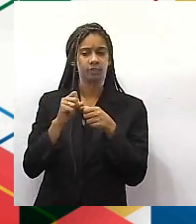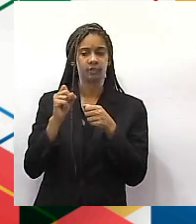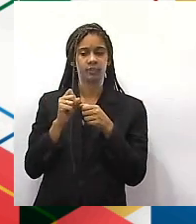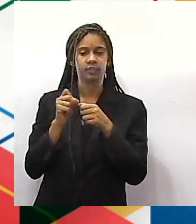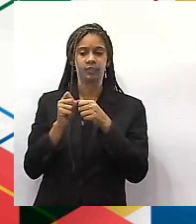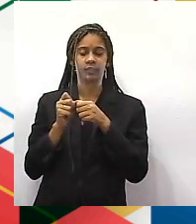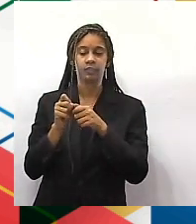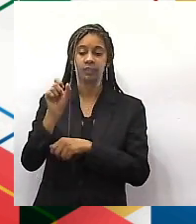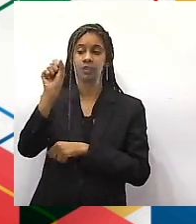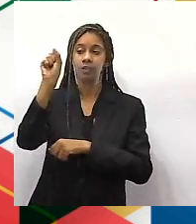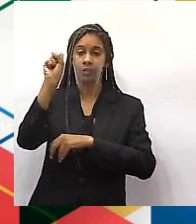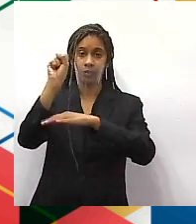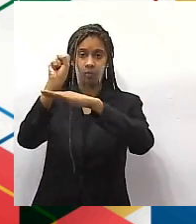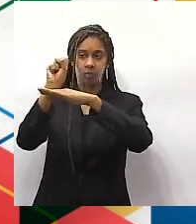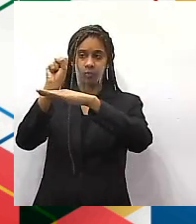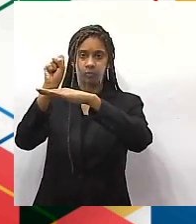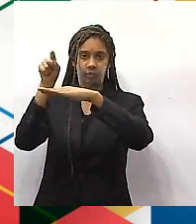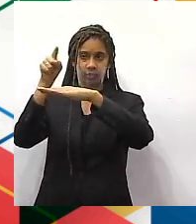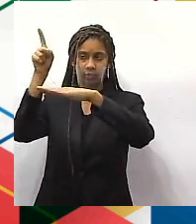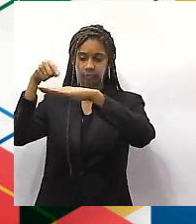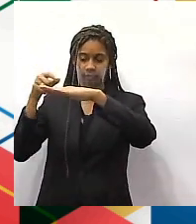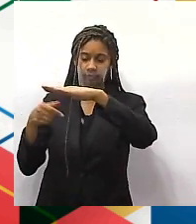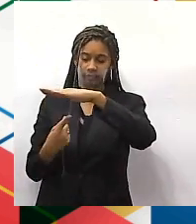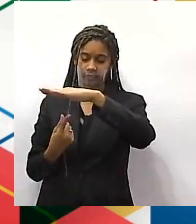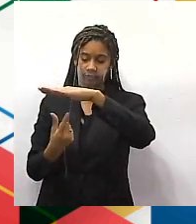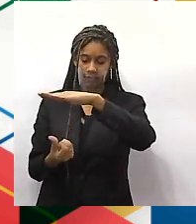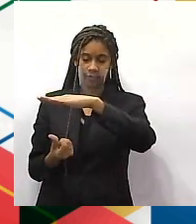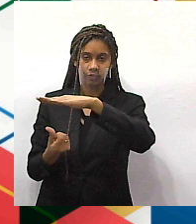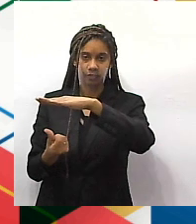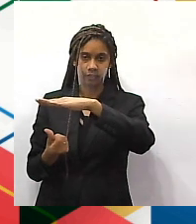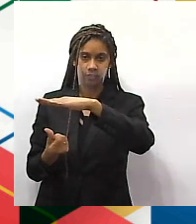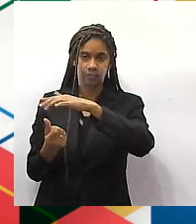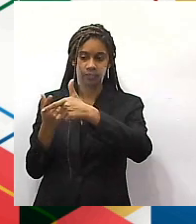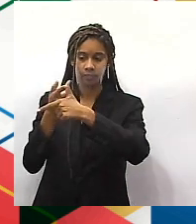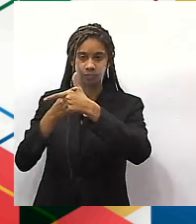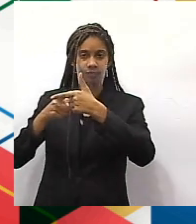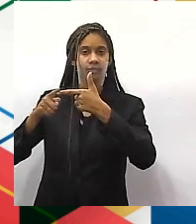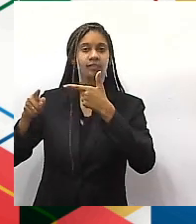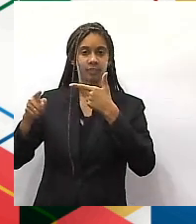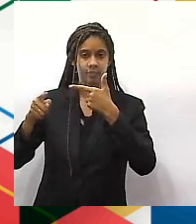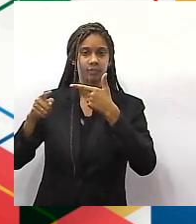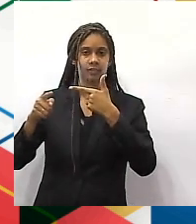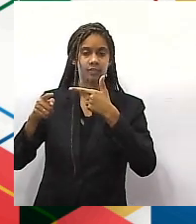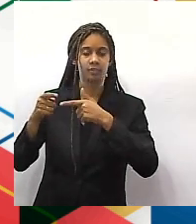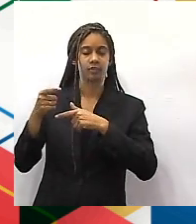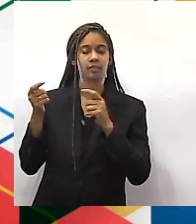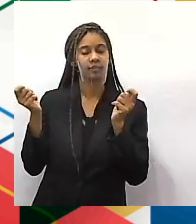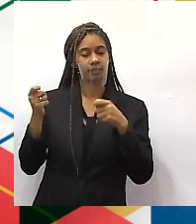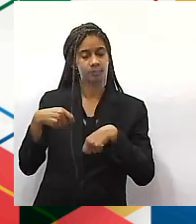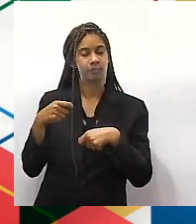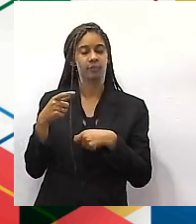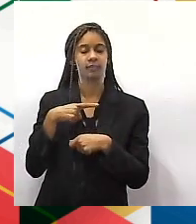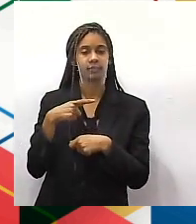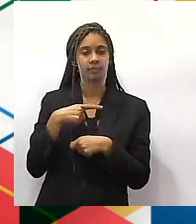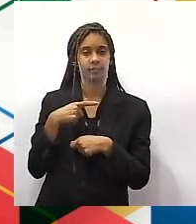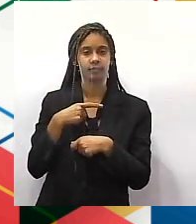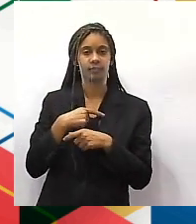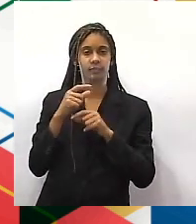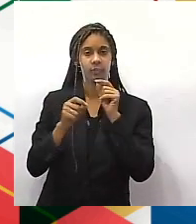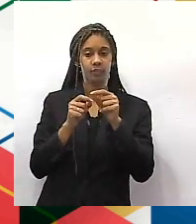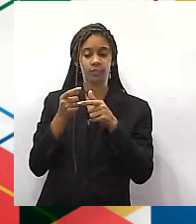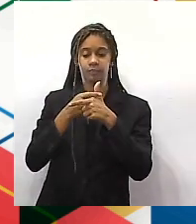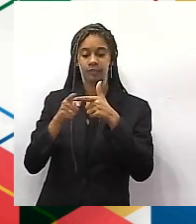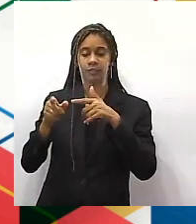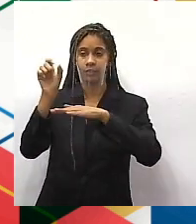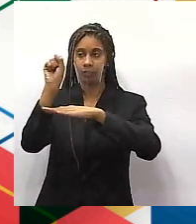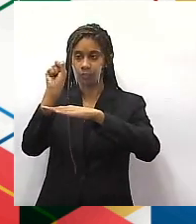8 com 16. Repara que o 8 é um divisor de 16. Então, eu posso dividir tudo por 8 ali.